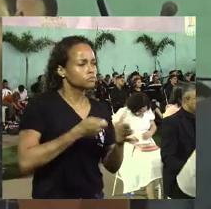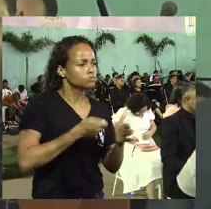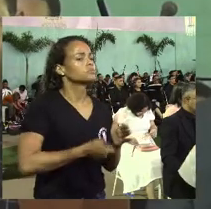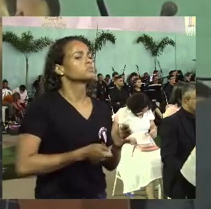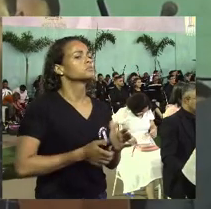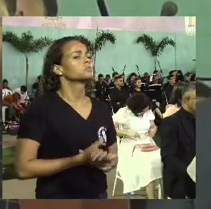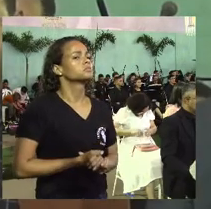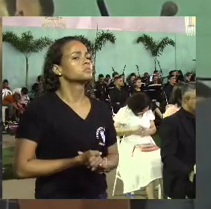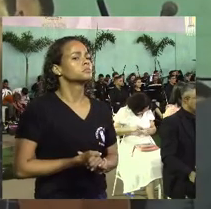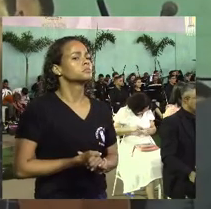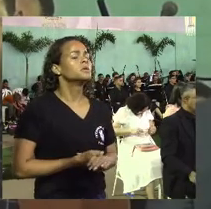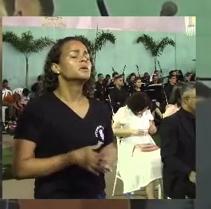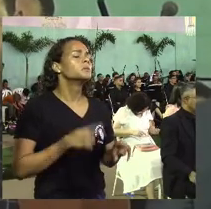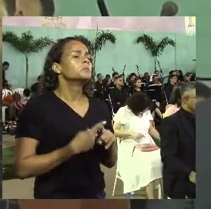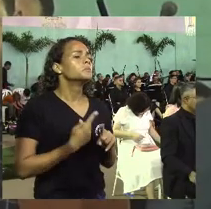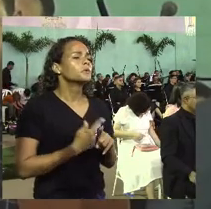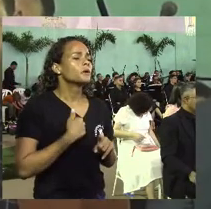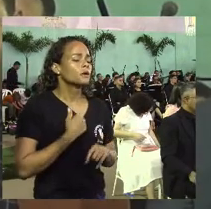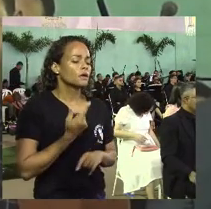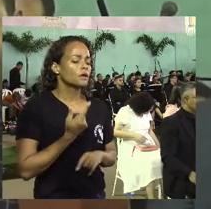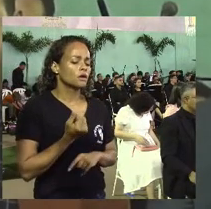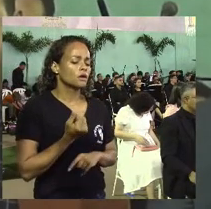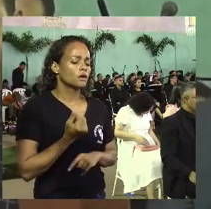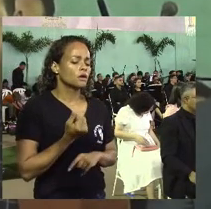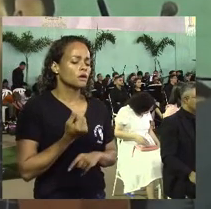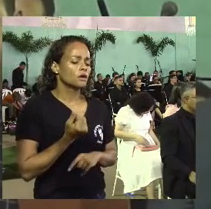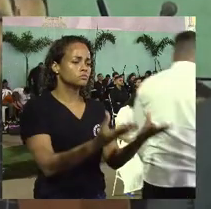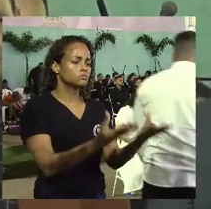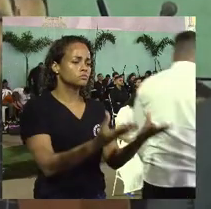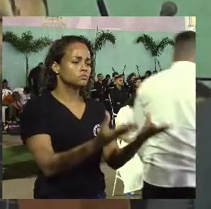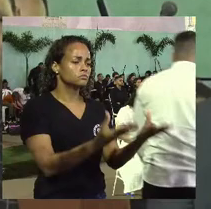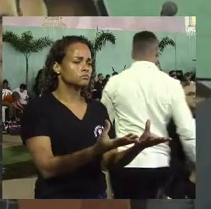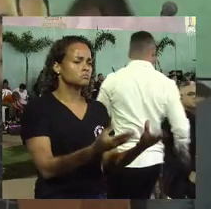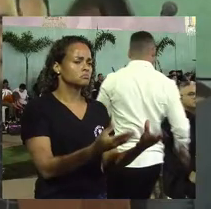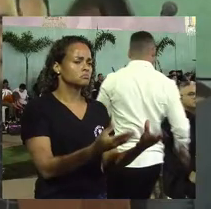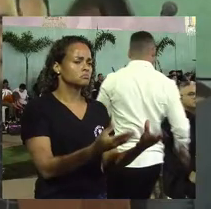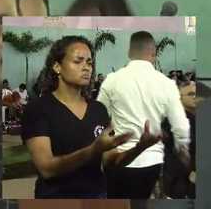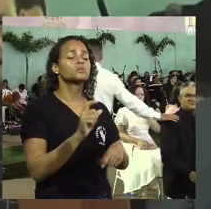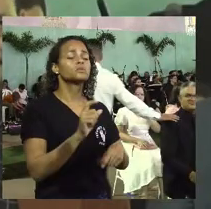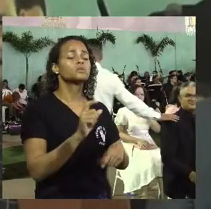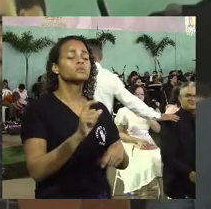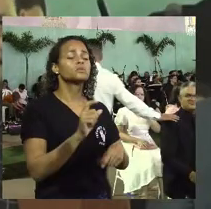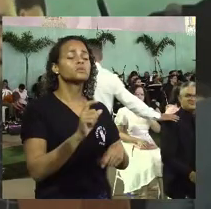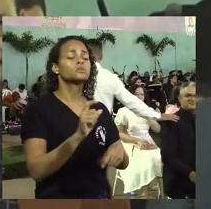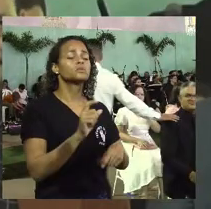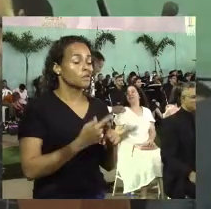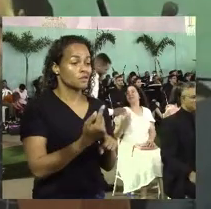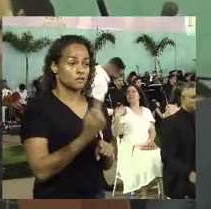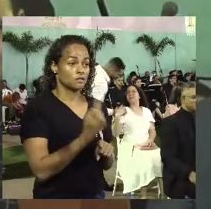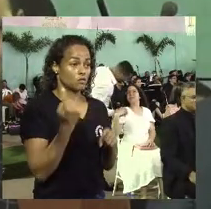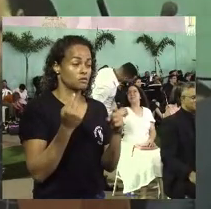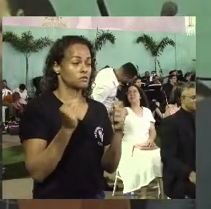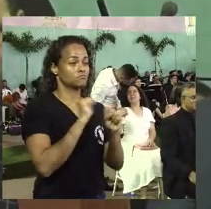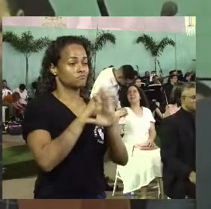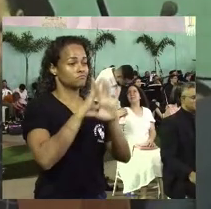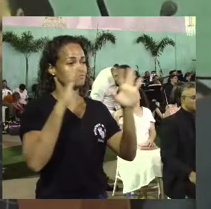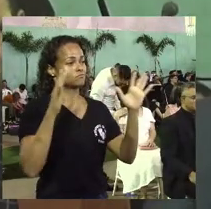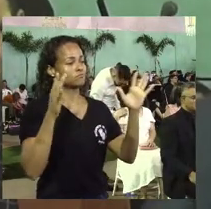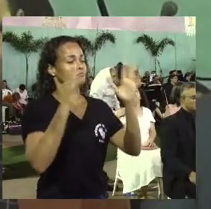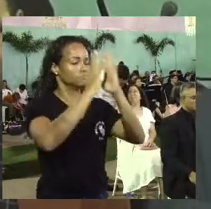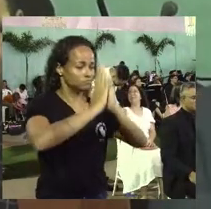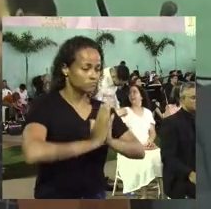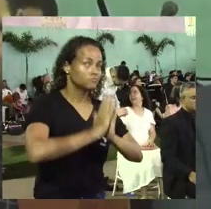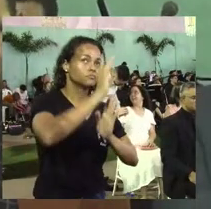por que que eu tenho que ofertar Porque da mesma maneira que ele merece a sua adoração e você adorando ou não ele é Deus